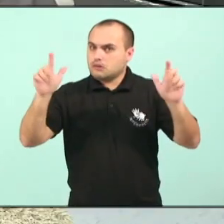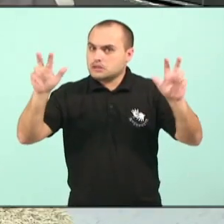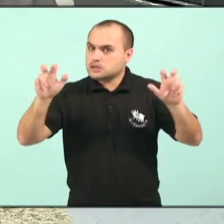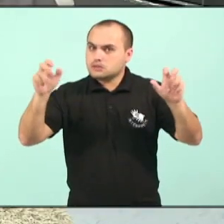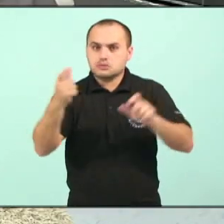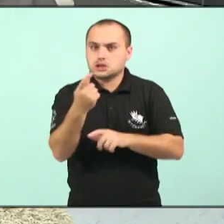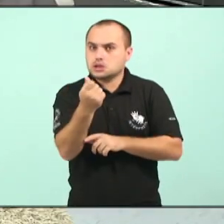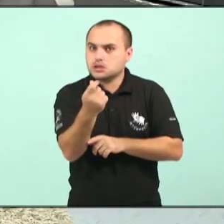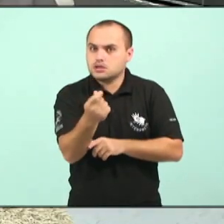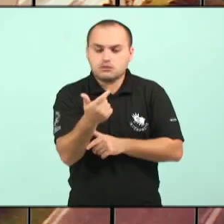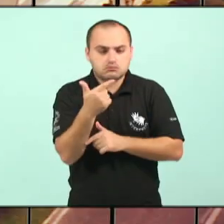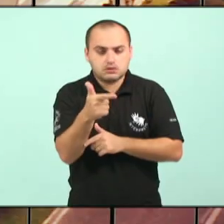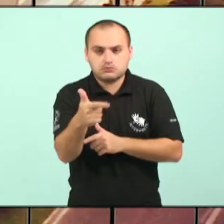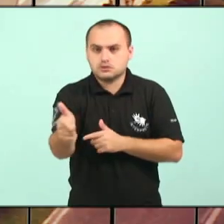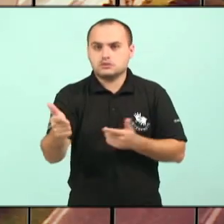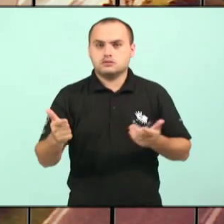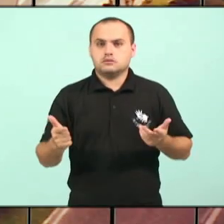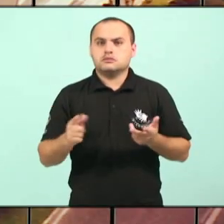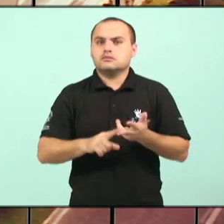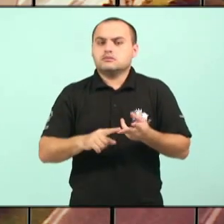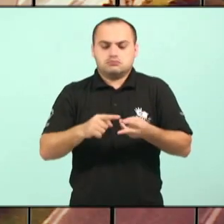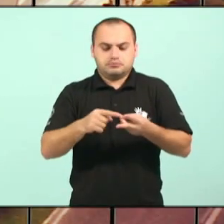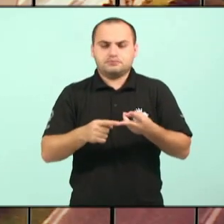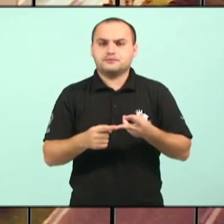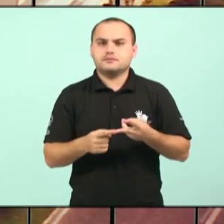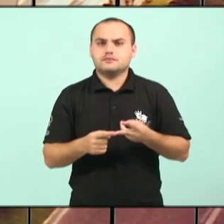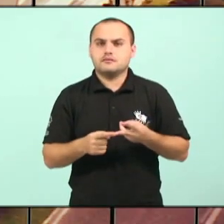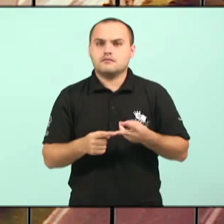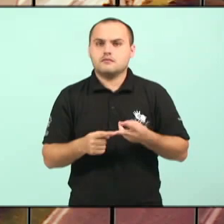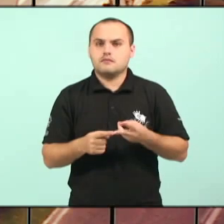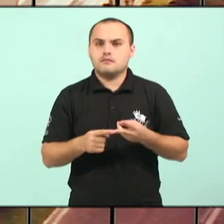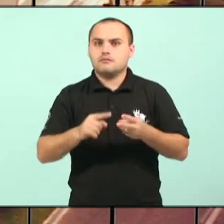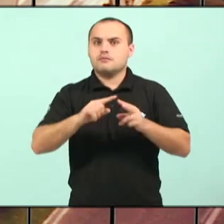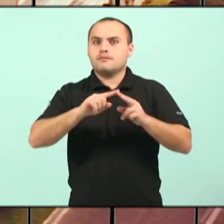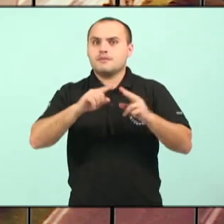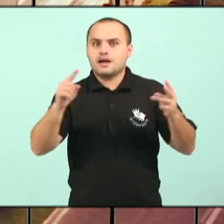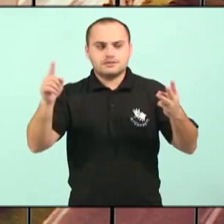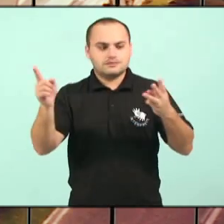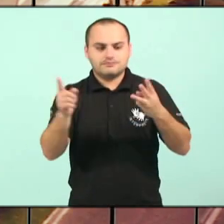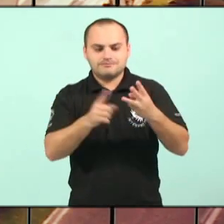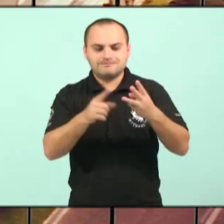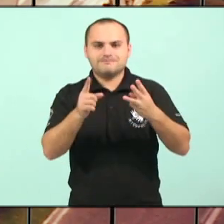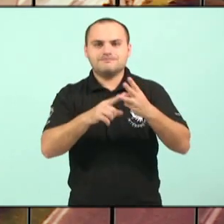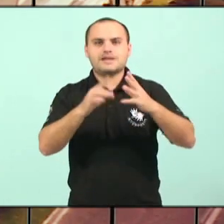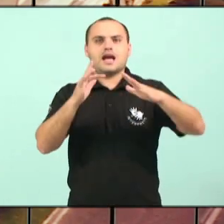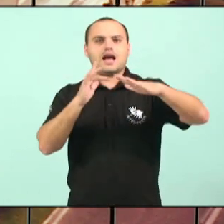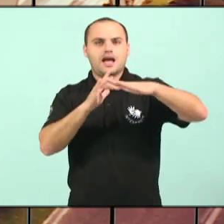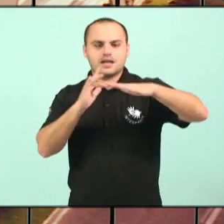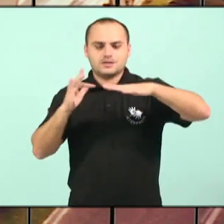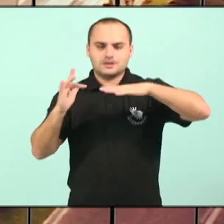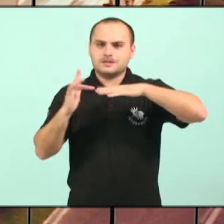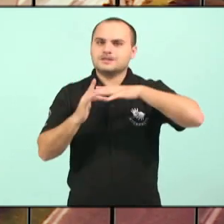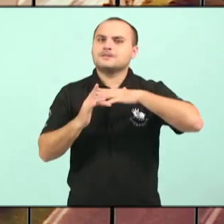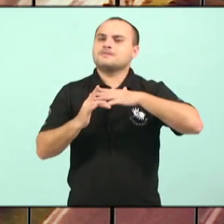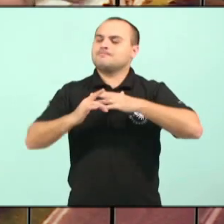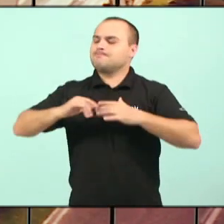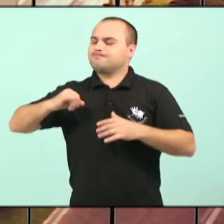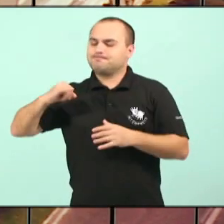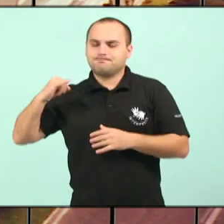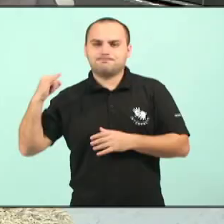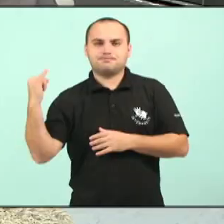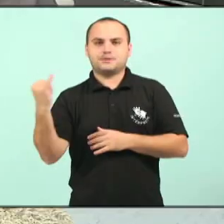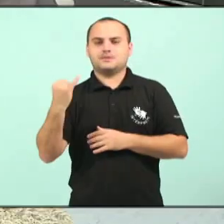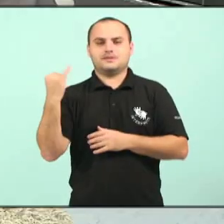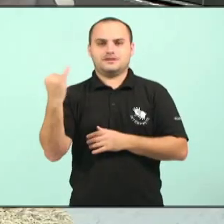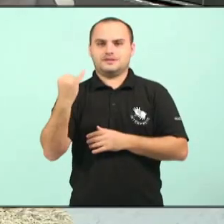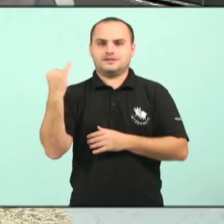dinheiro, enfim, onde a rede social foi preponderante. Aqui, no